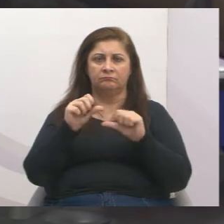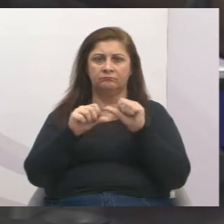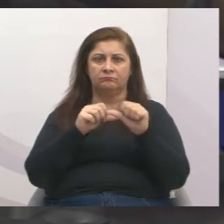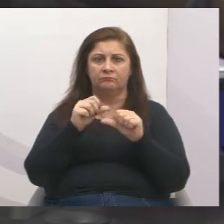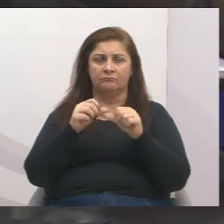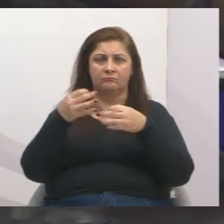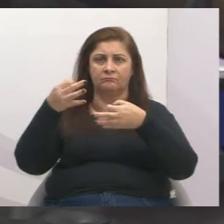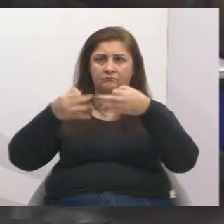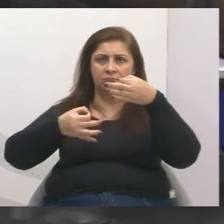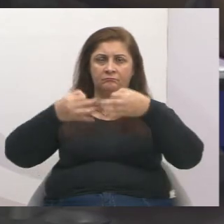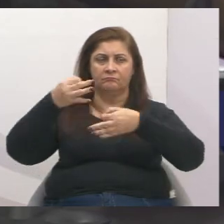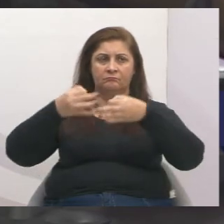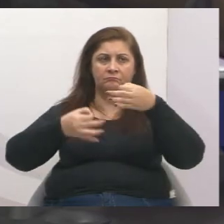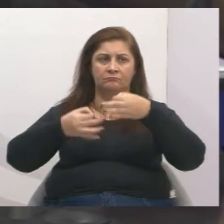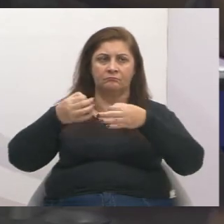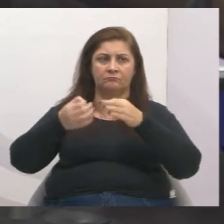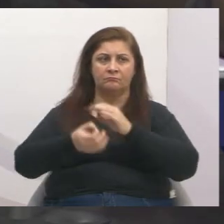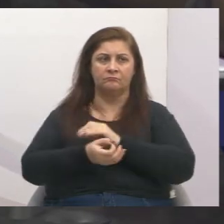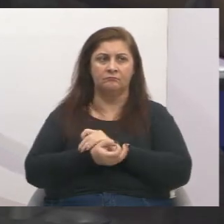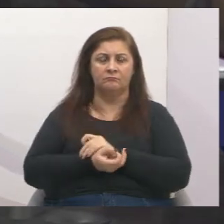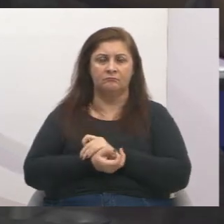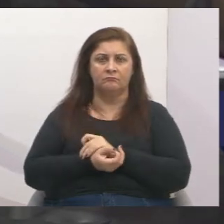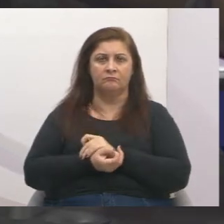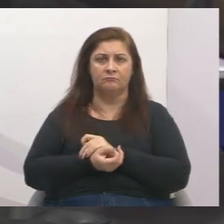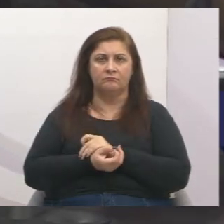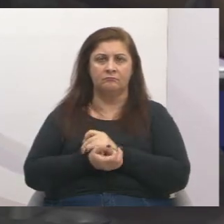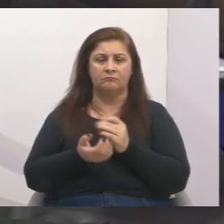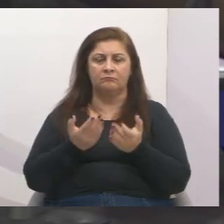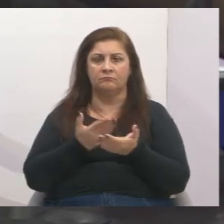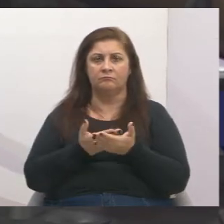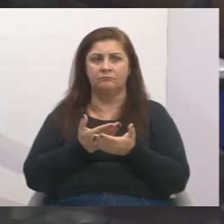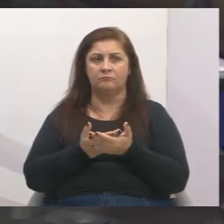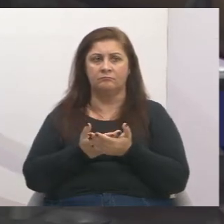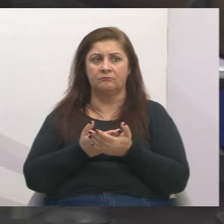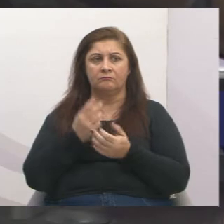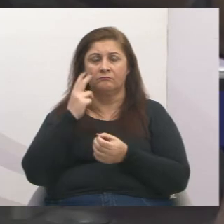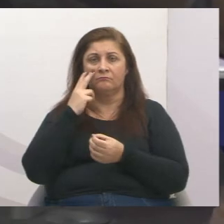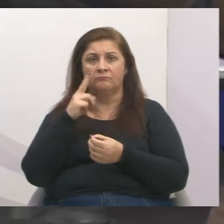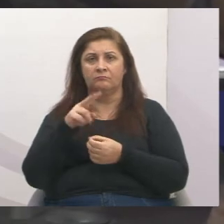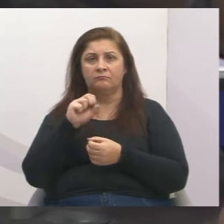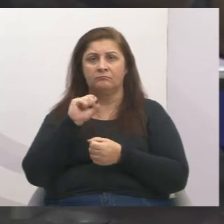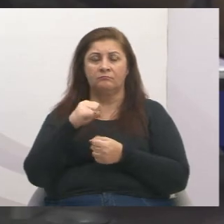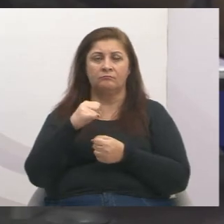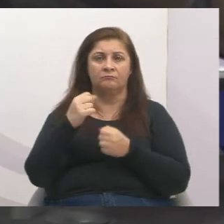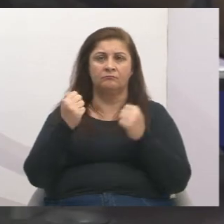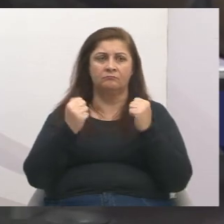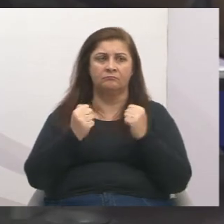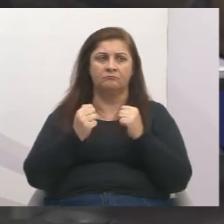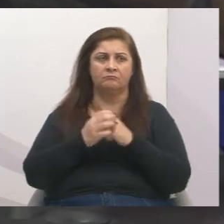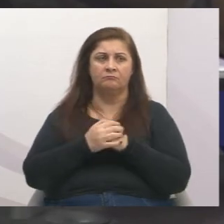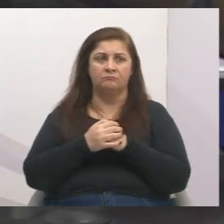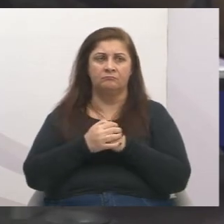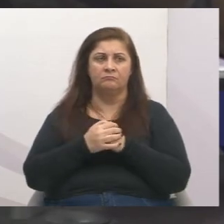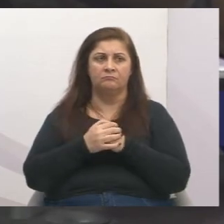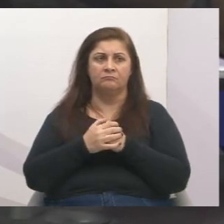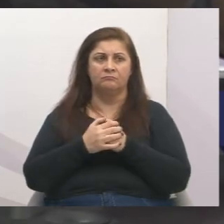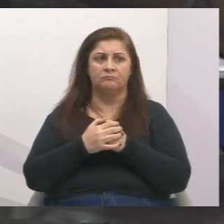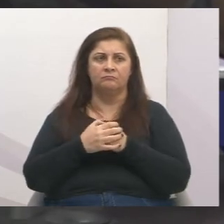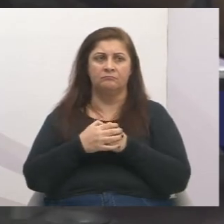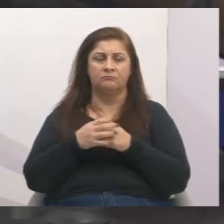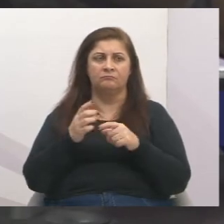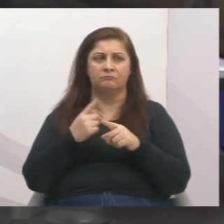próprio corpo jurídico do Instituto de Previdência estude essa questão e verifique se é possível a gente colocar na lei. Por quê,